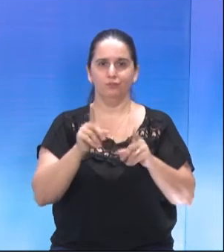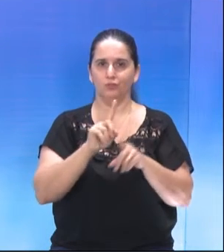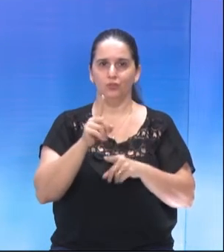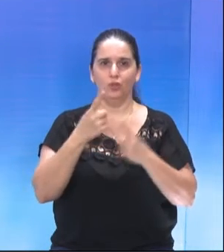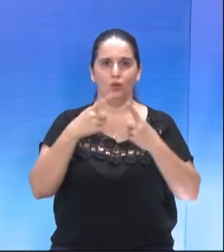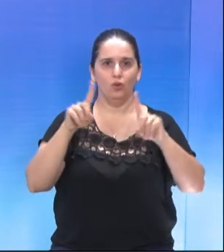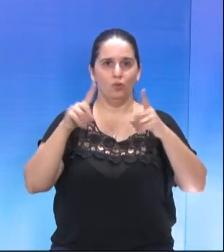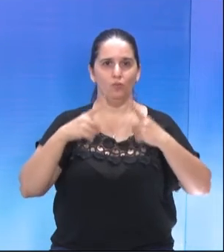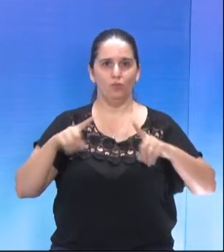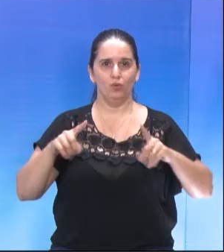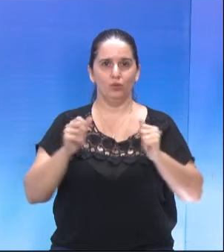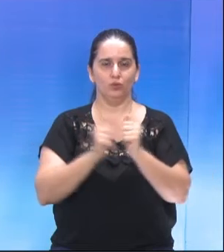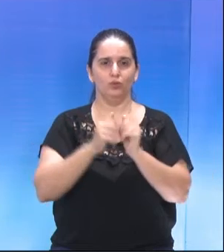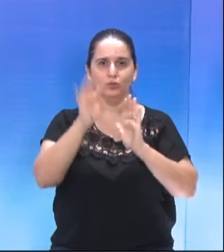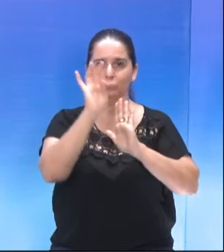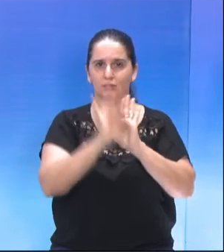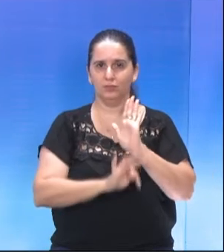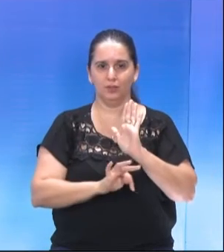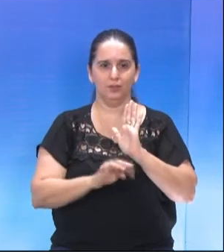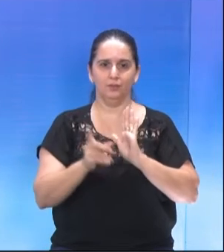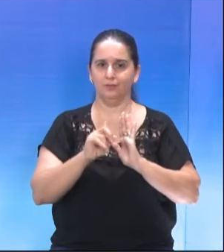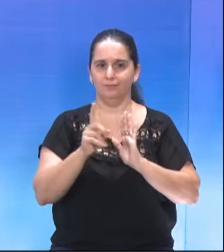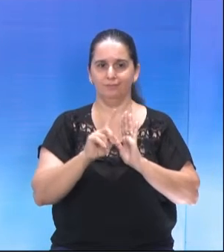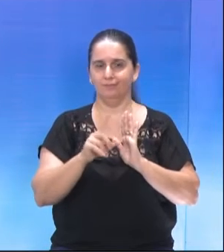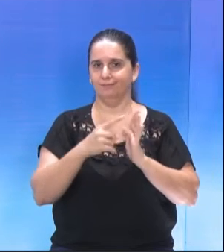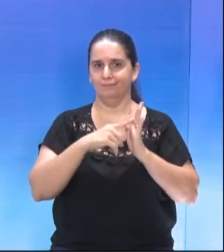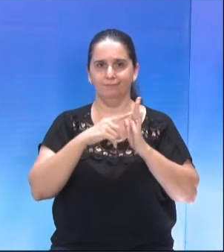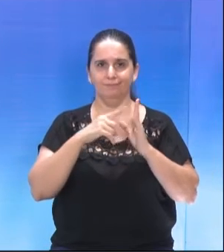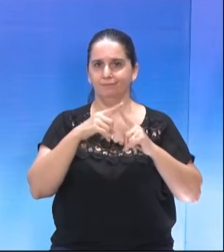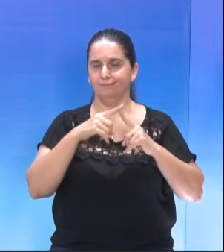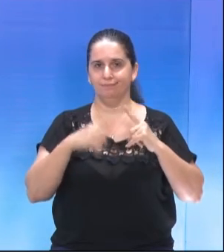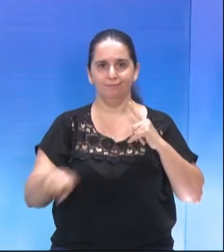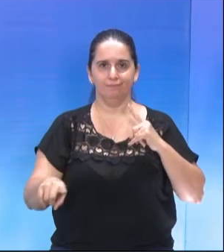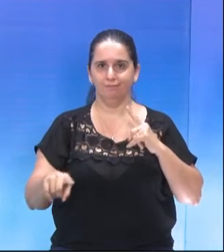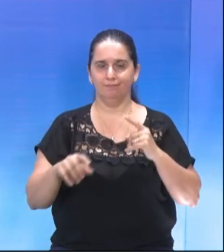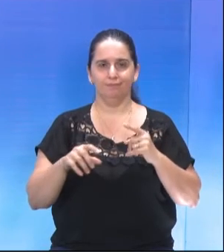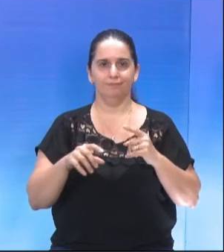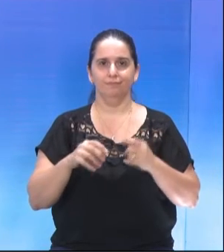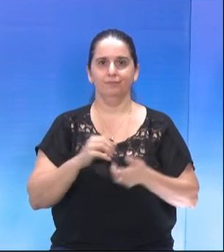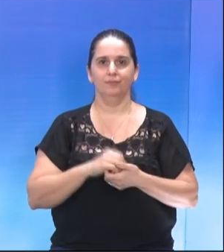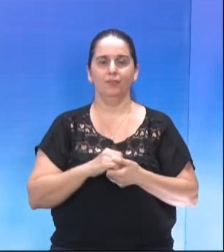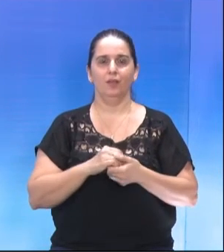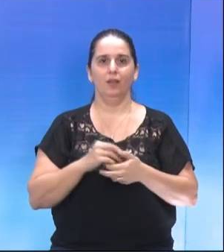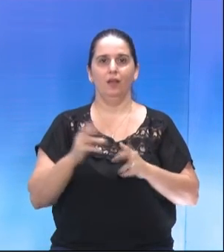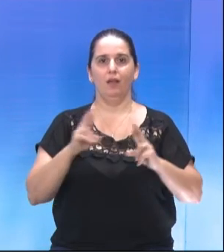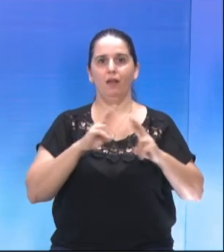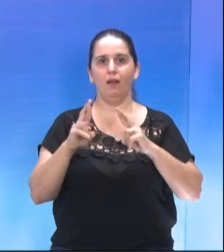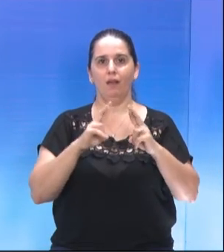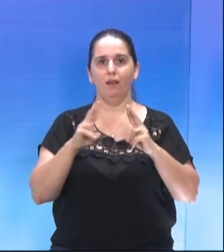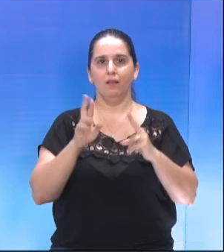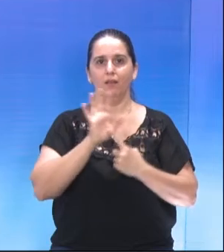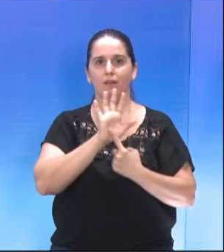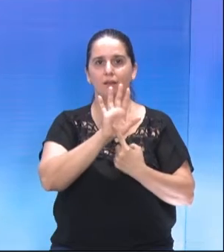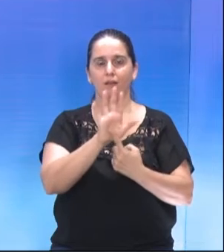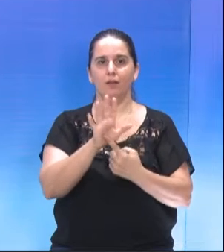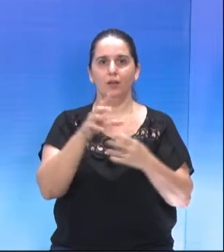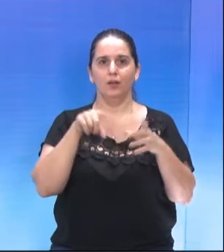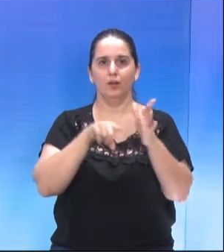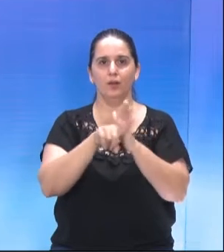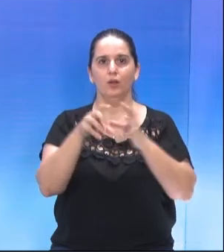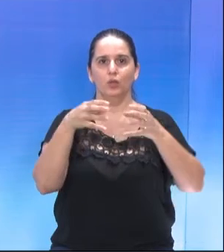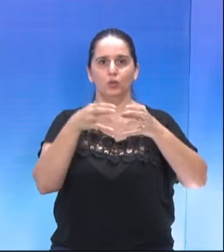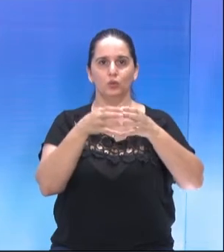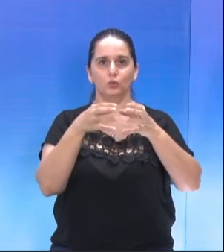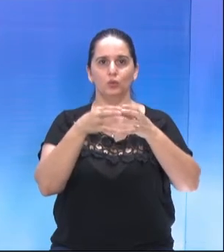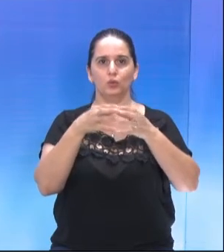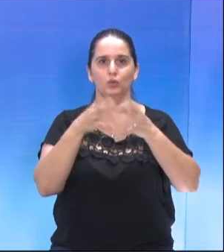há essa utilização do texto literário, então não condiz com o que a gente quer saber em relação a esse trabalho do